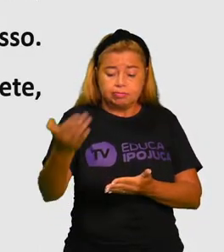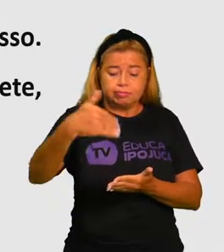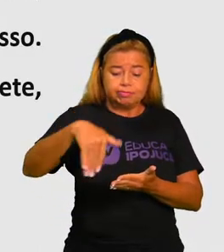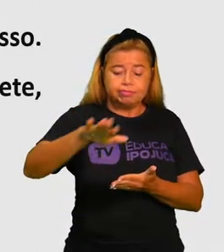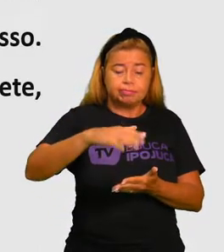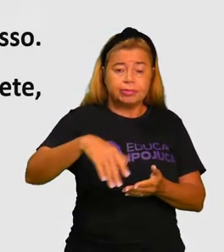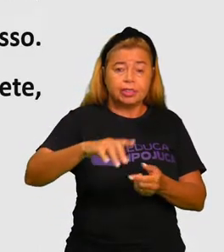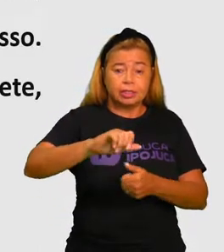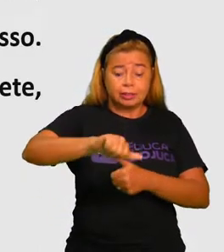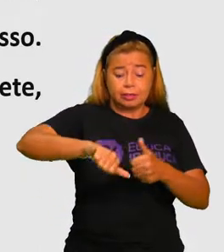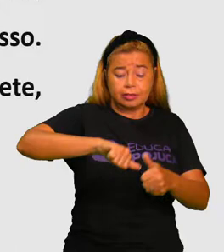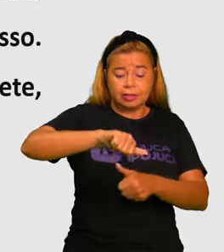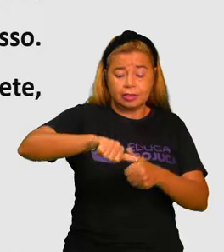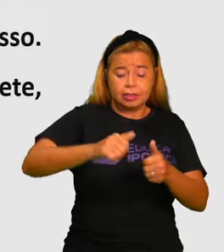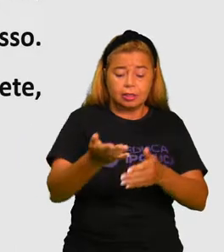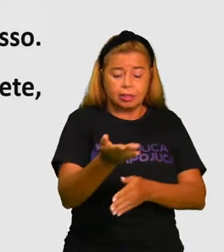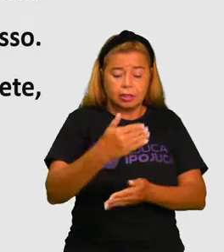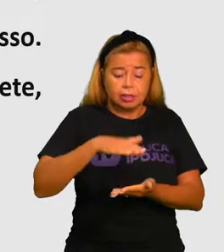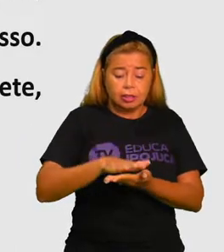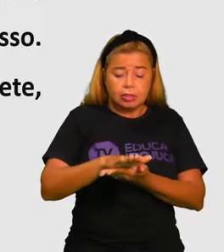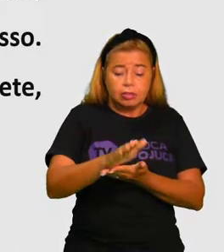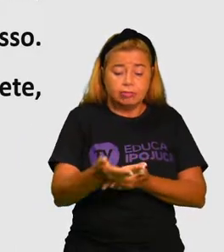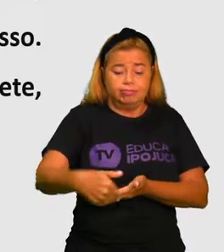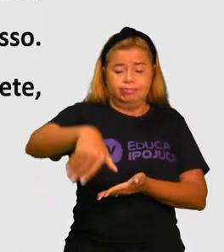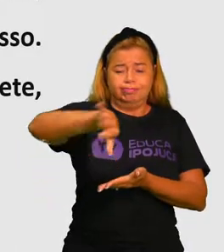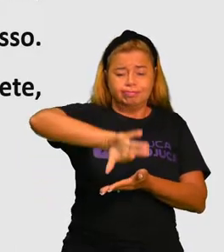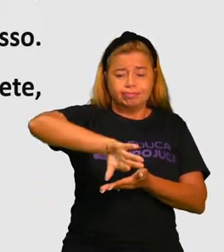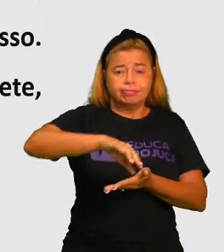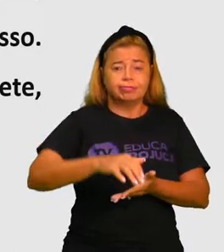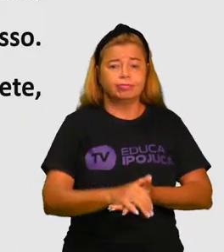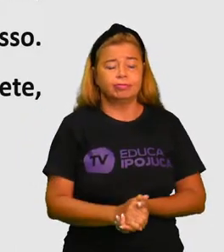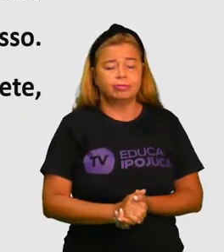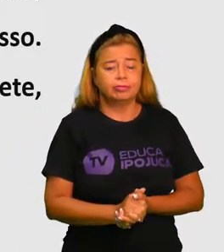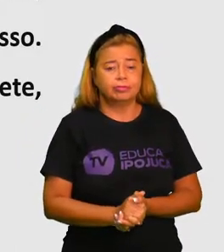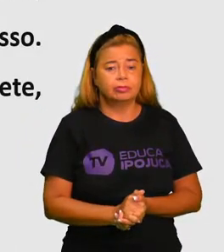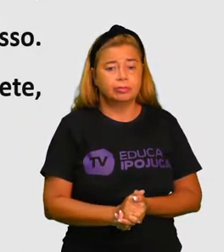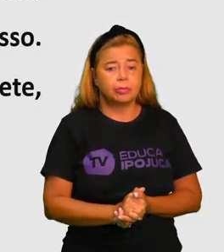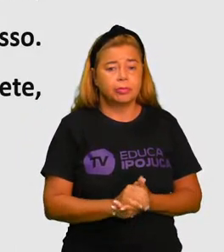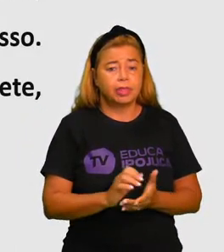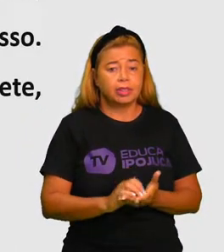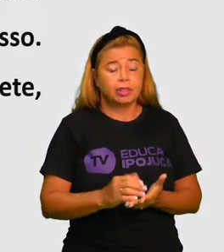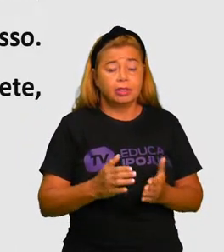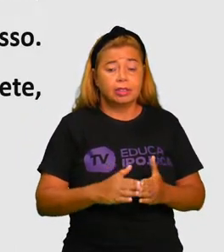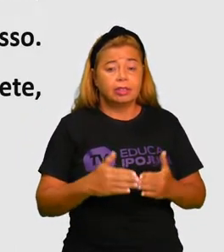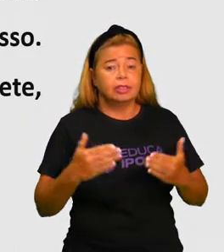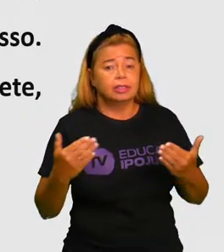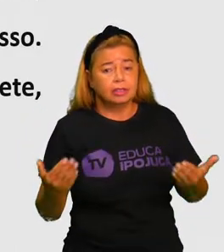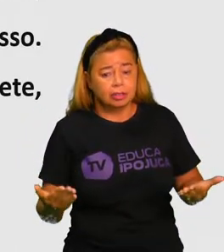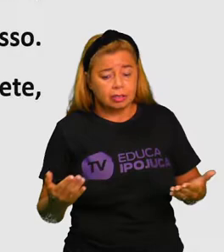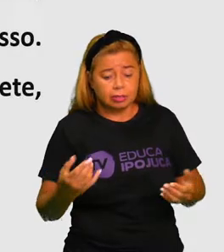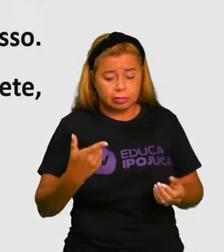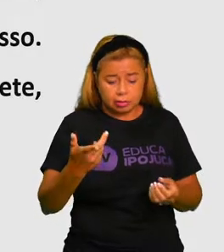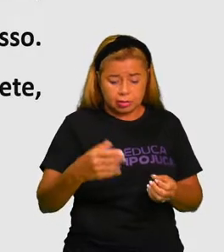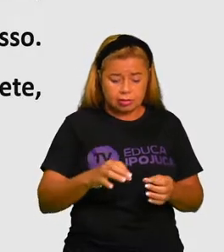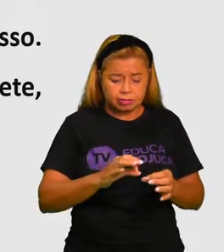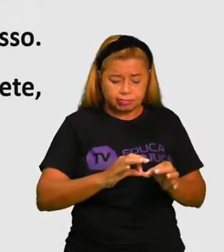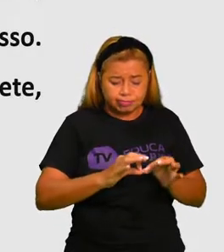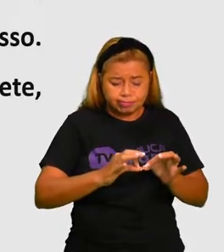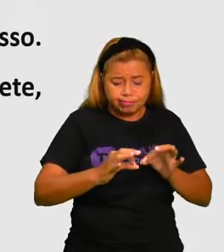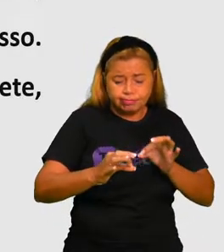uma volta bem grande em torno de si mesma ou seja percorrer cerca de